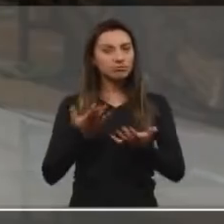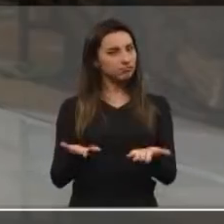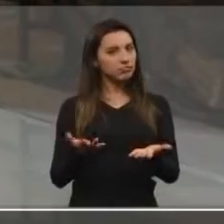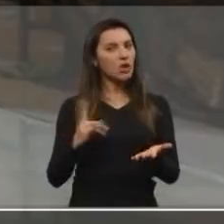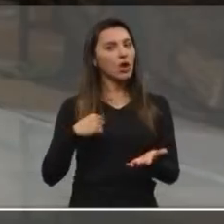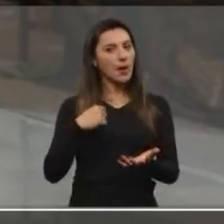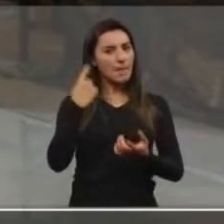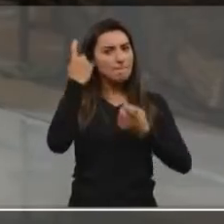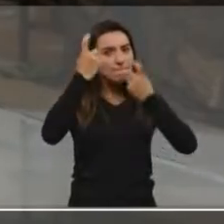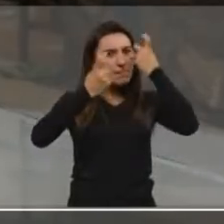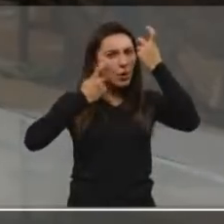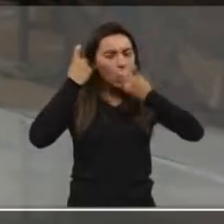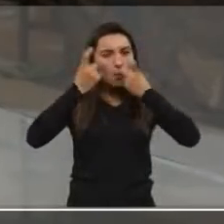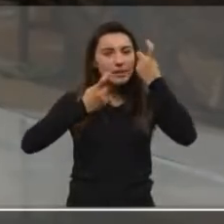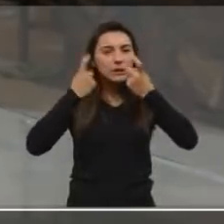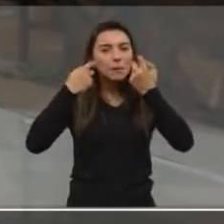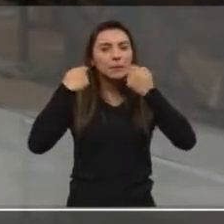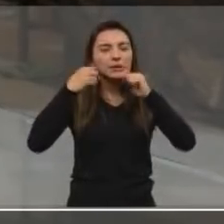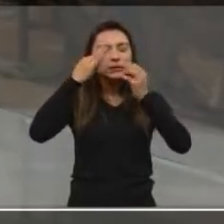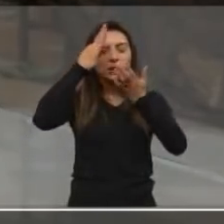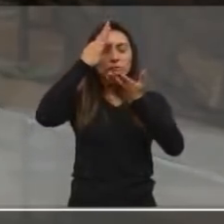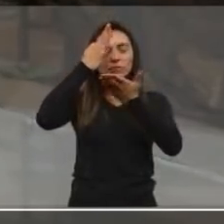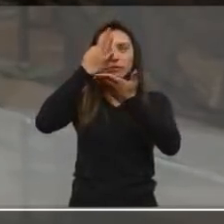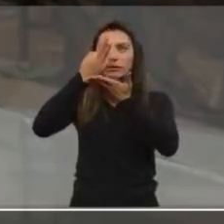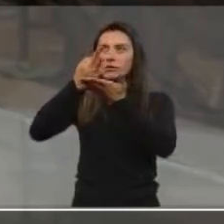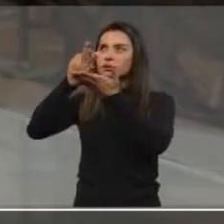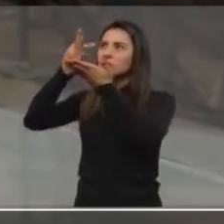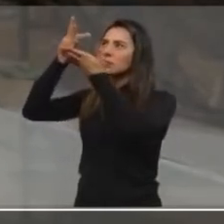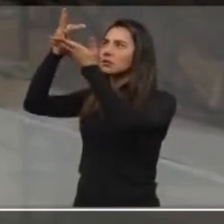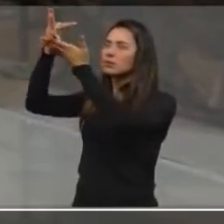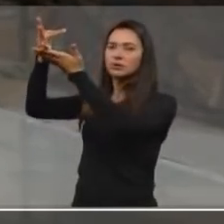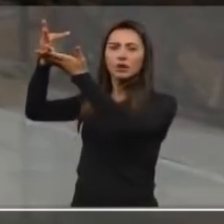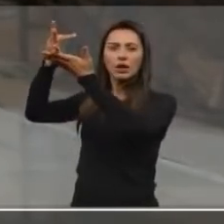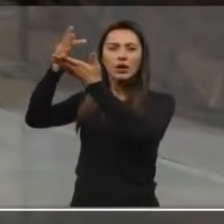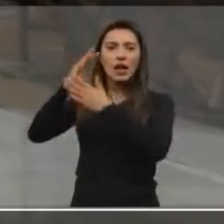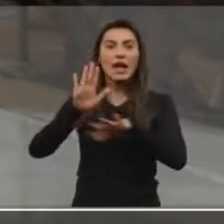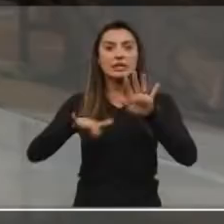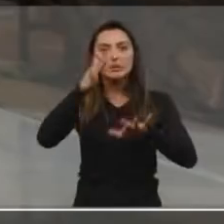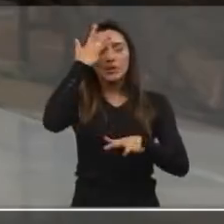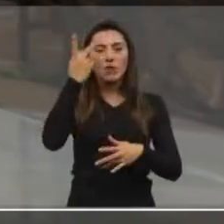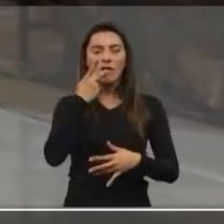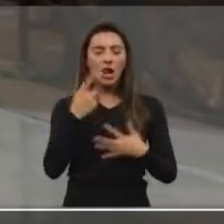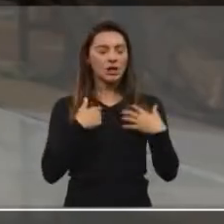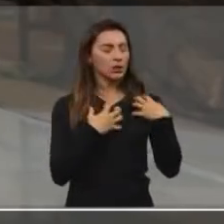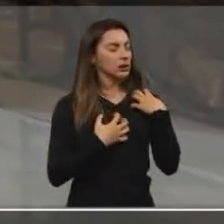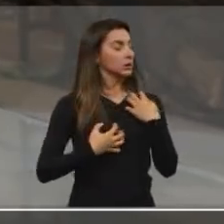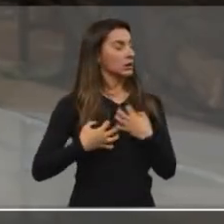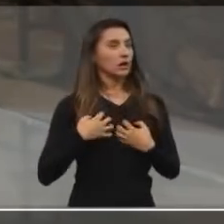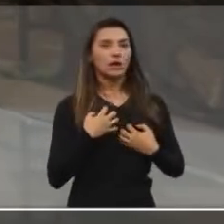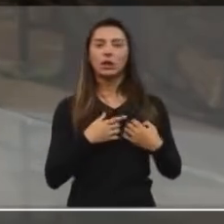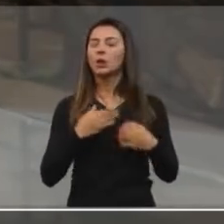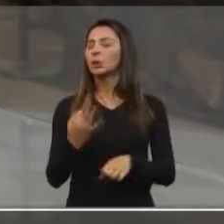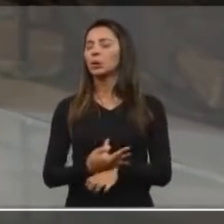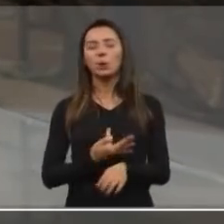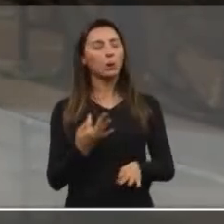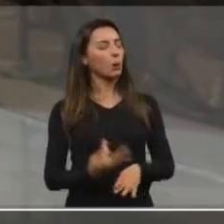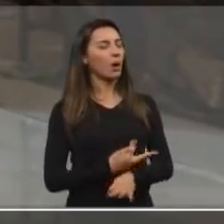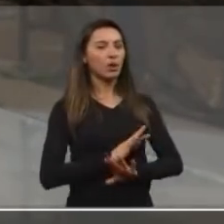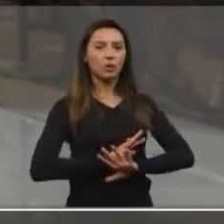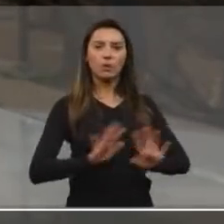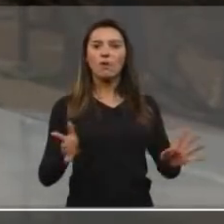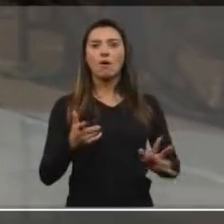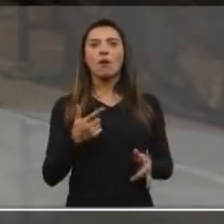elas não estou focam como eu tenho escutado isso eu tô com angústia eu não tô aguentando mais